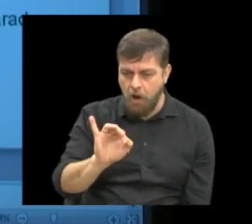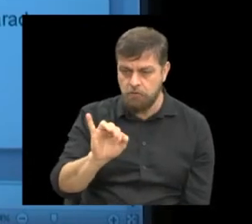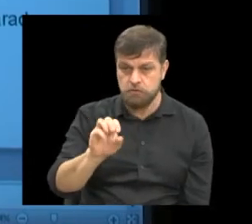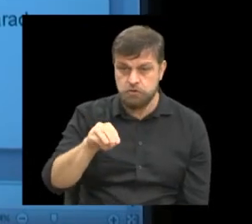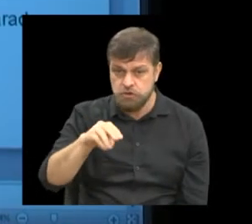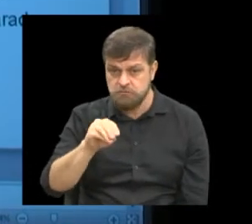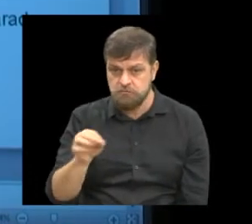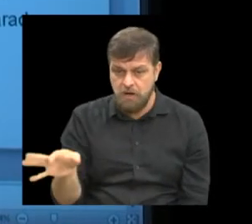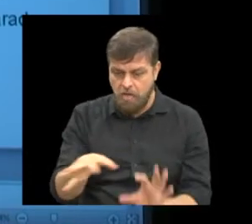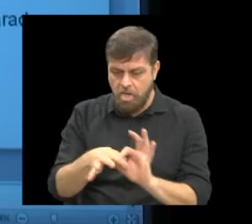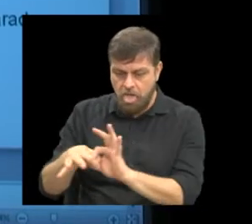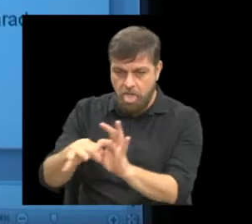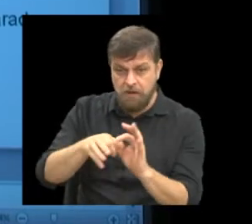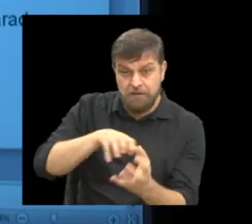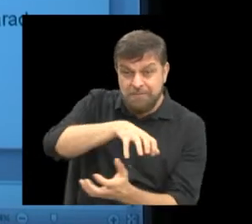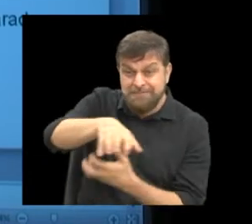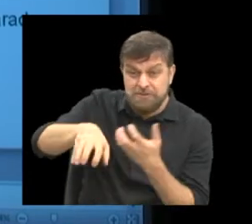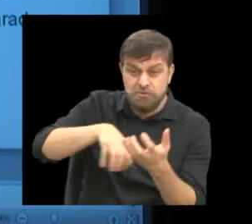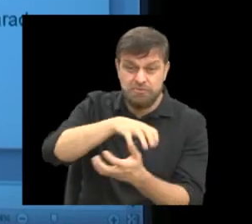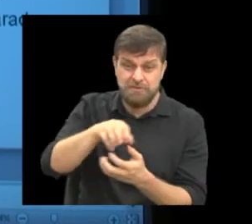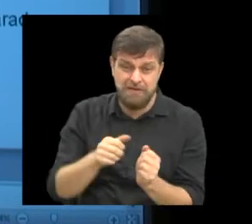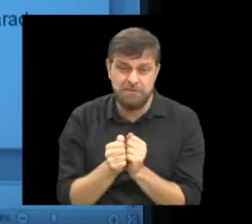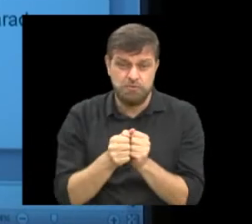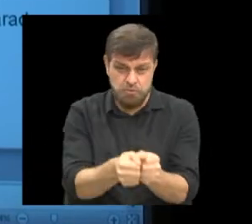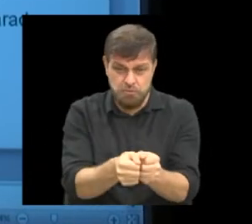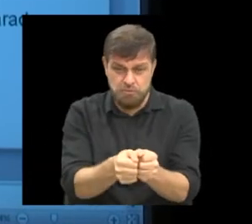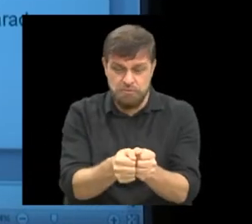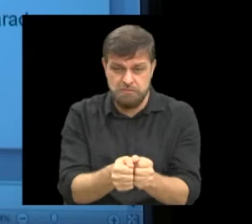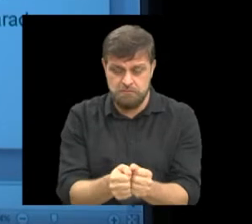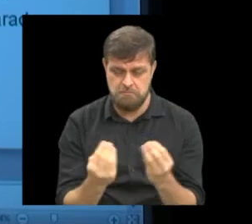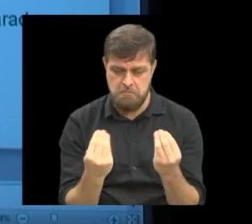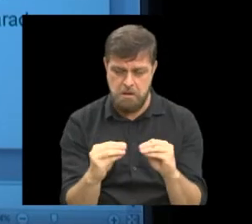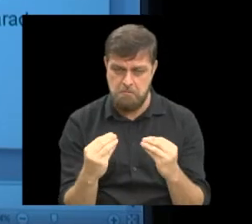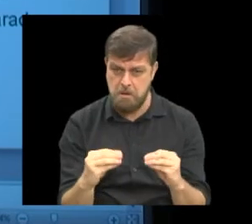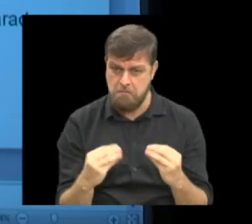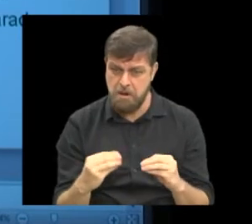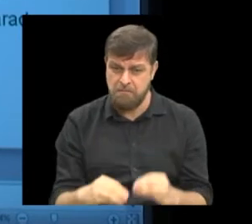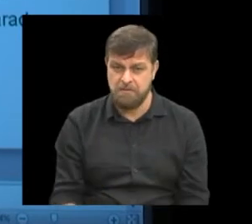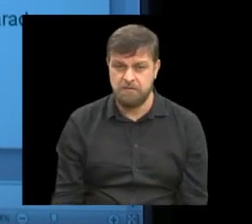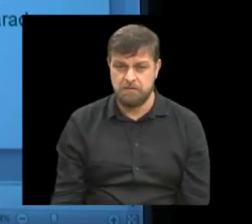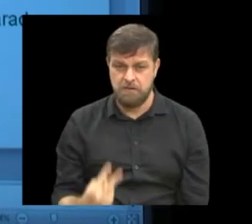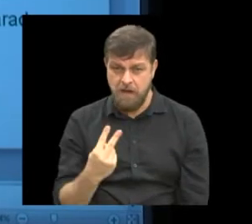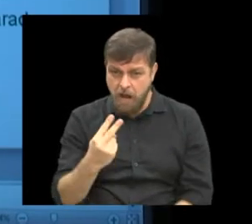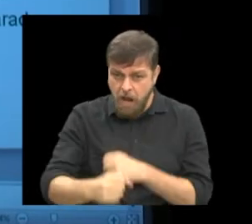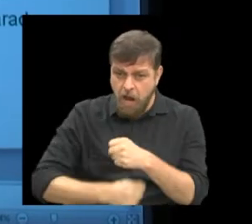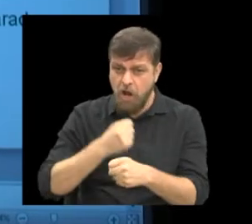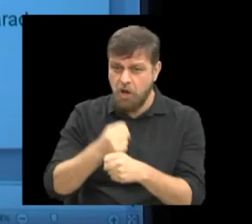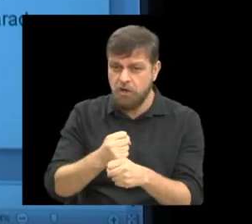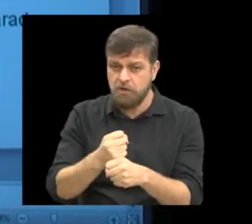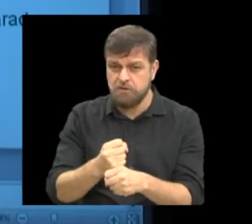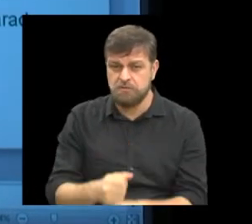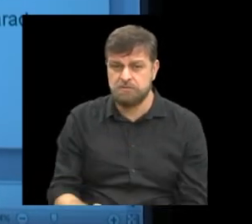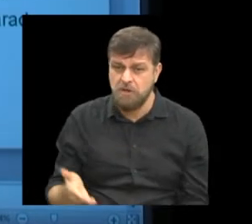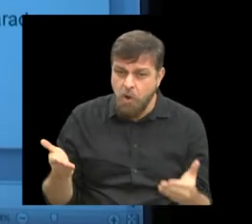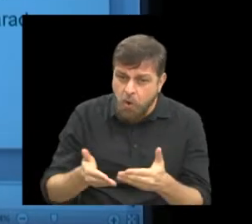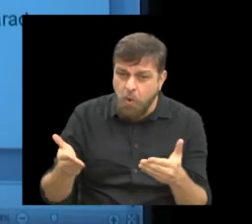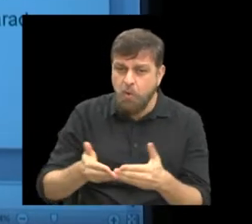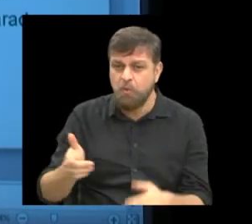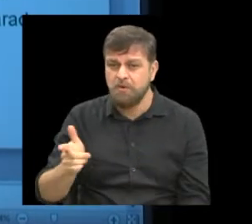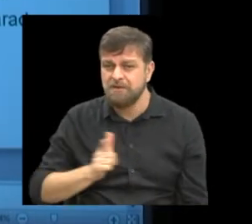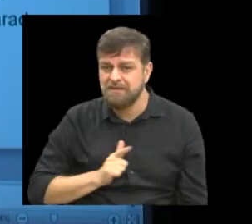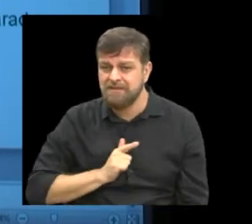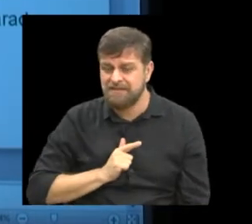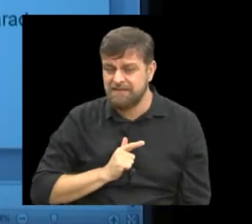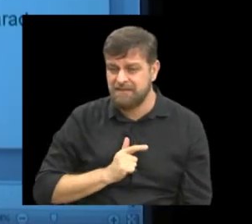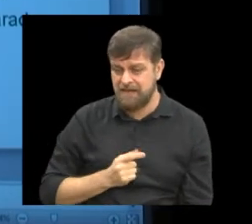você falou agora há pouco, né, Cris? Né? Então, a cada 2 anos, hoje está sendo a cada